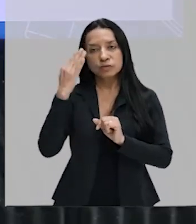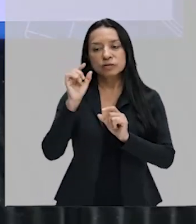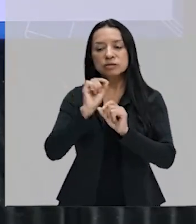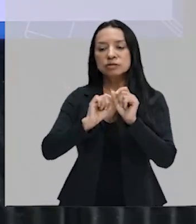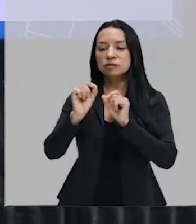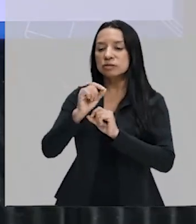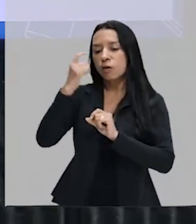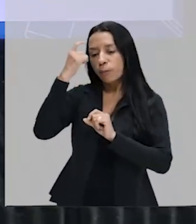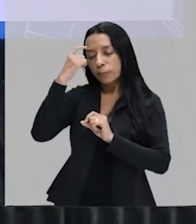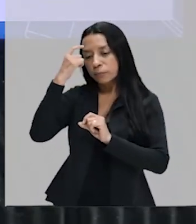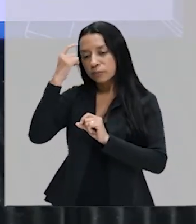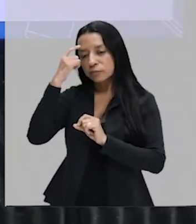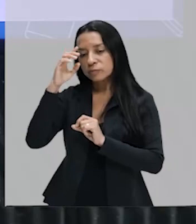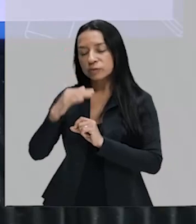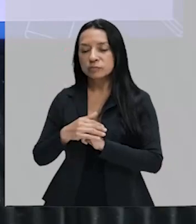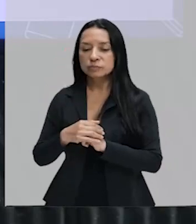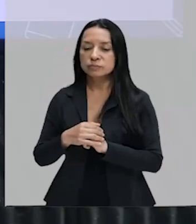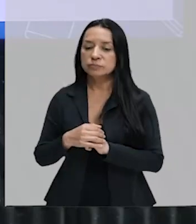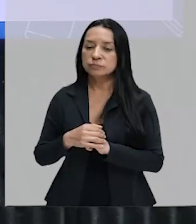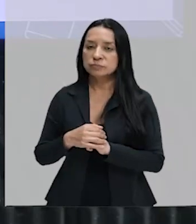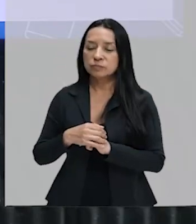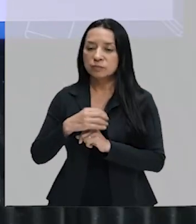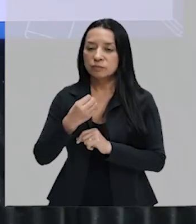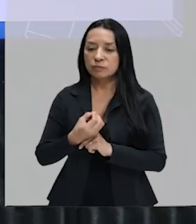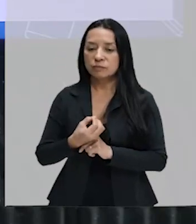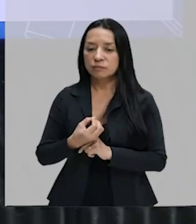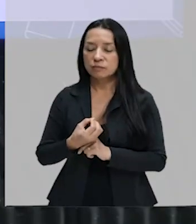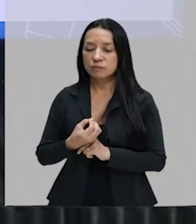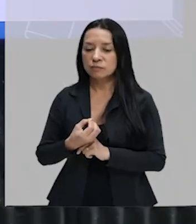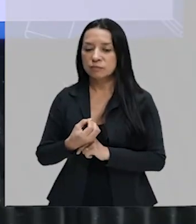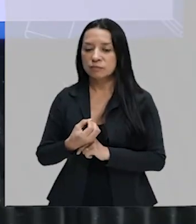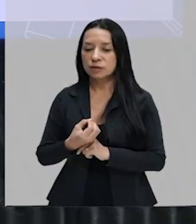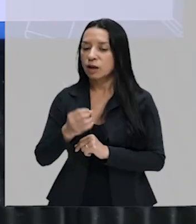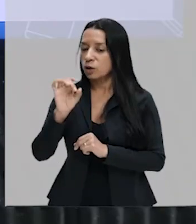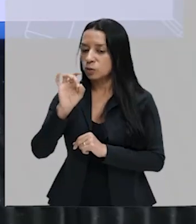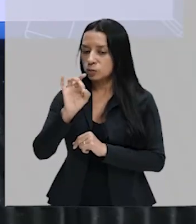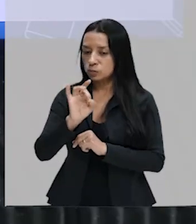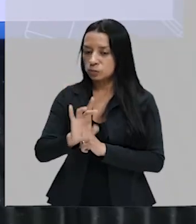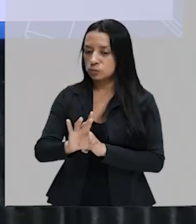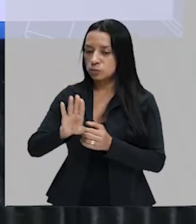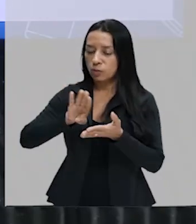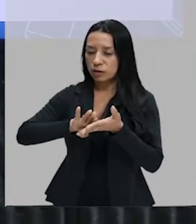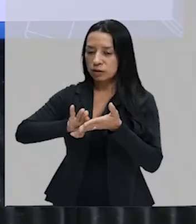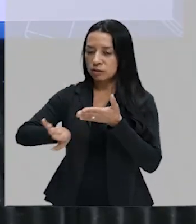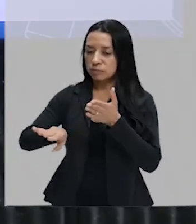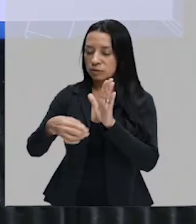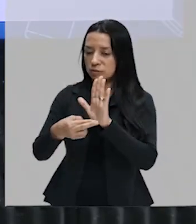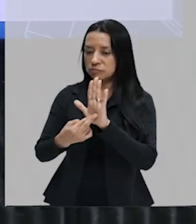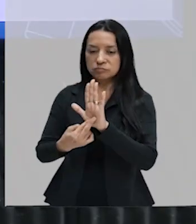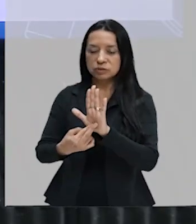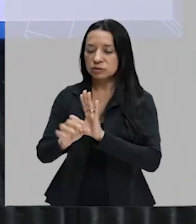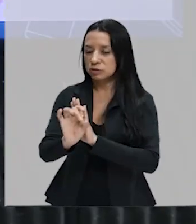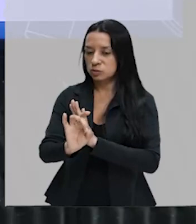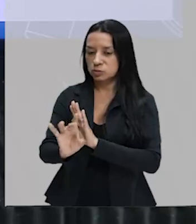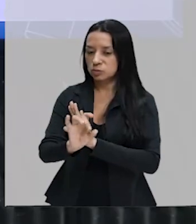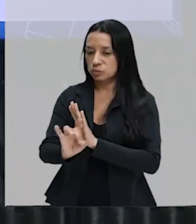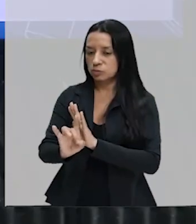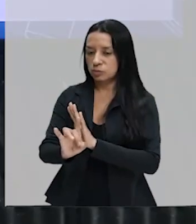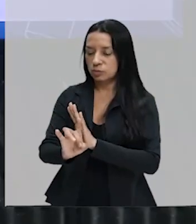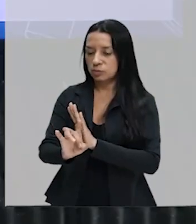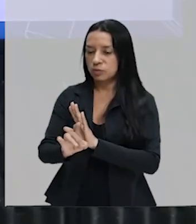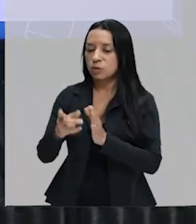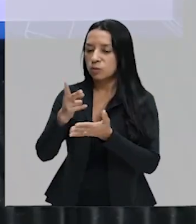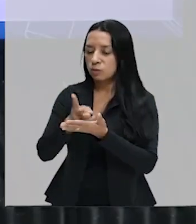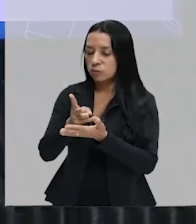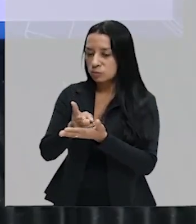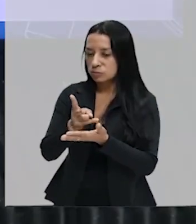esse raciocínio. Na verdade, era suficiente eliminar essa representação e deixar só isso aqui, ó. Era suficiente, tá? E